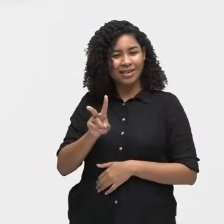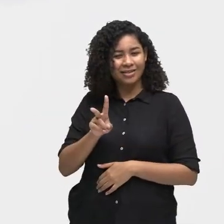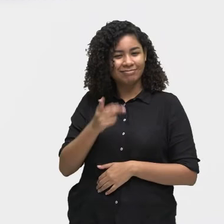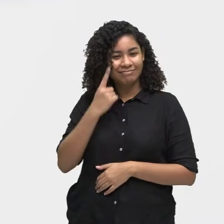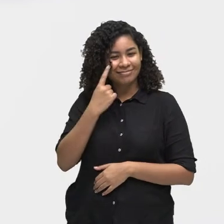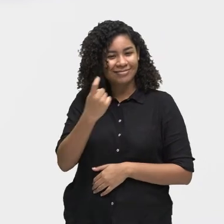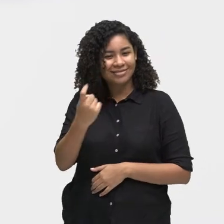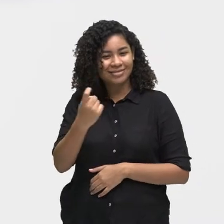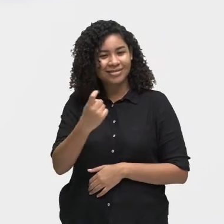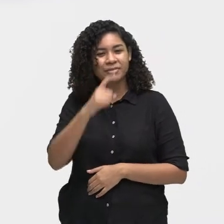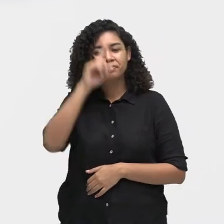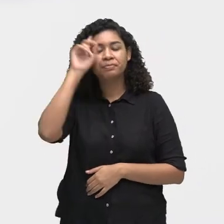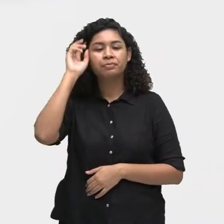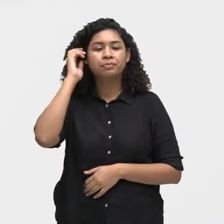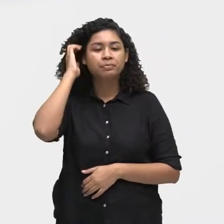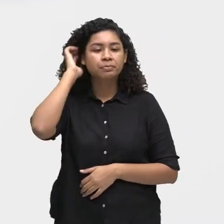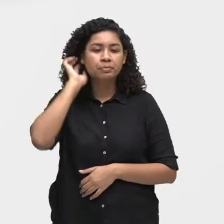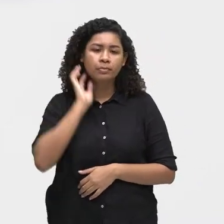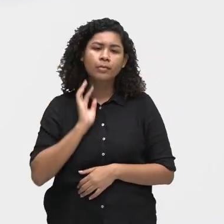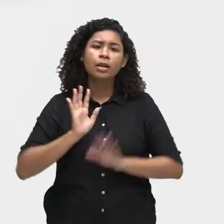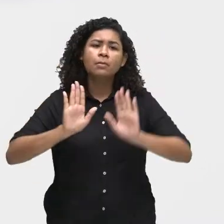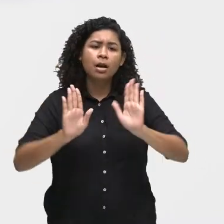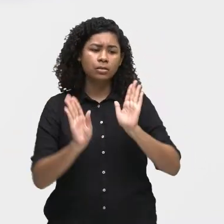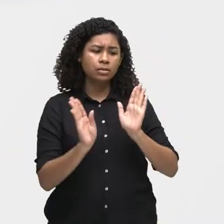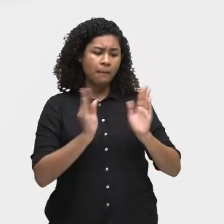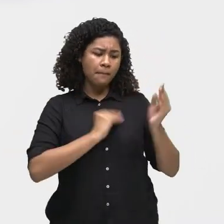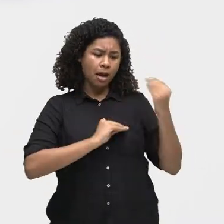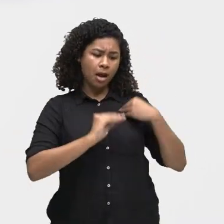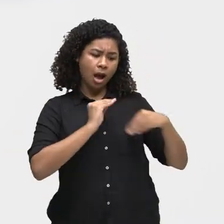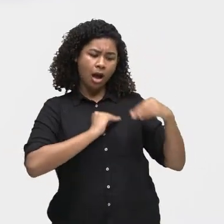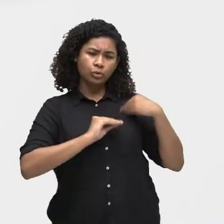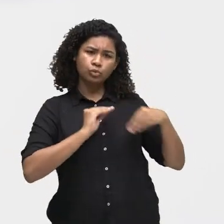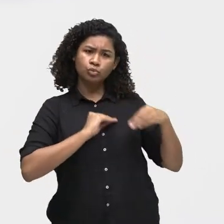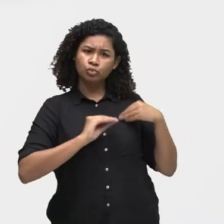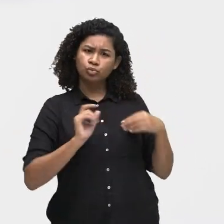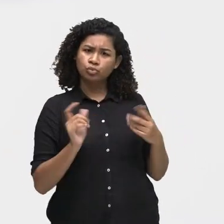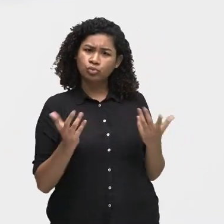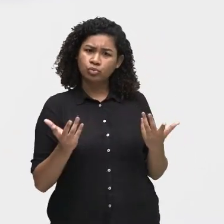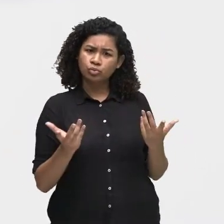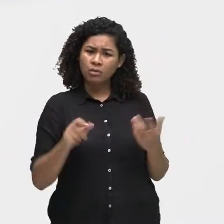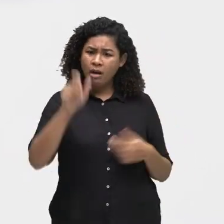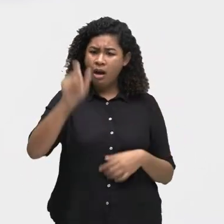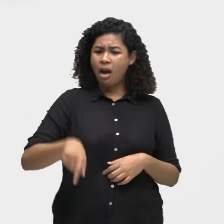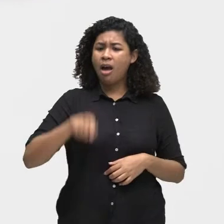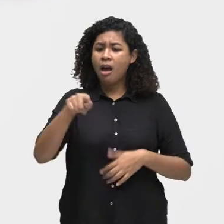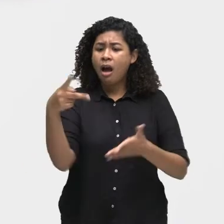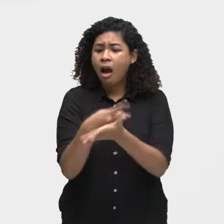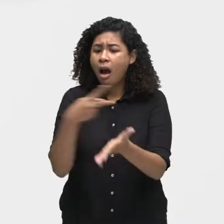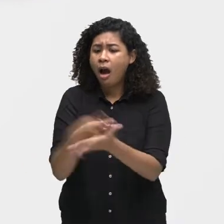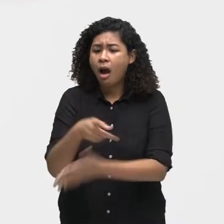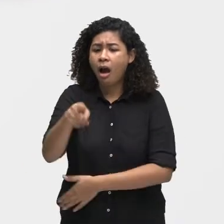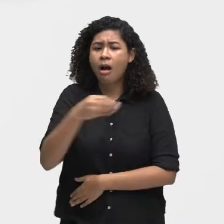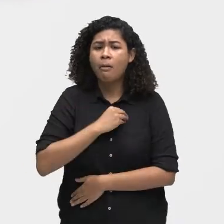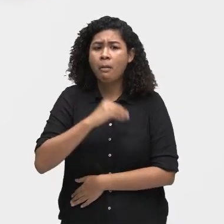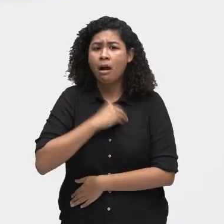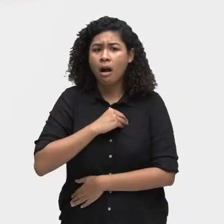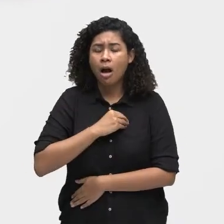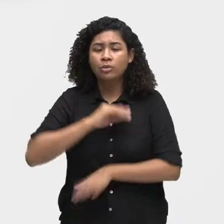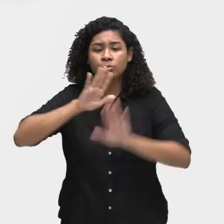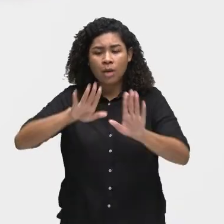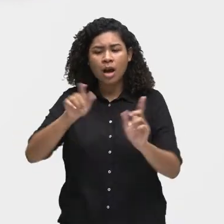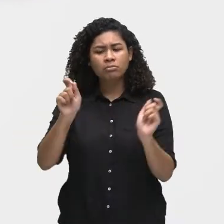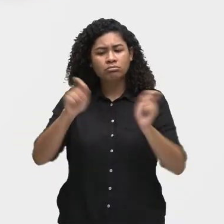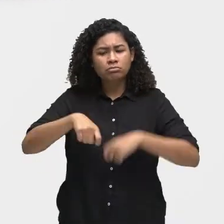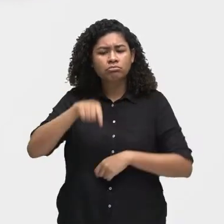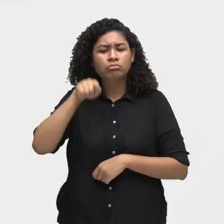E o pecado? Ah, a pessoa pecou, tá? Mas a pessoa também tem a oportunidade de se converter. E a conversão